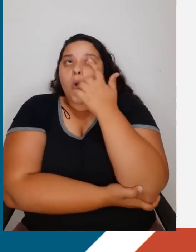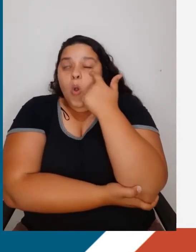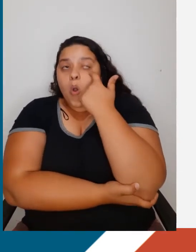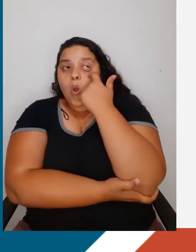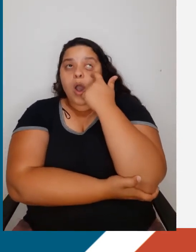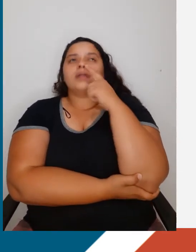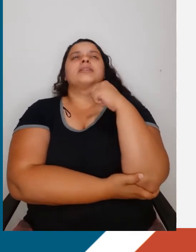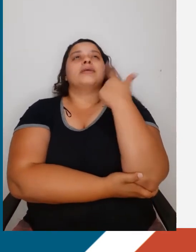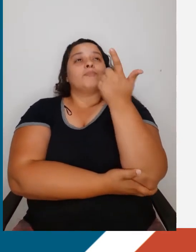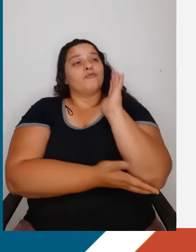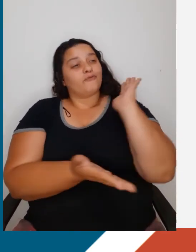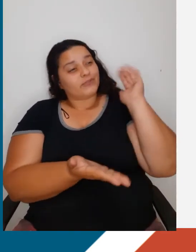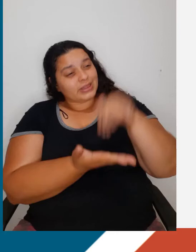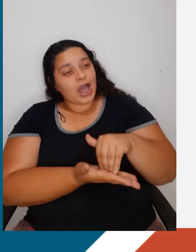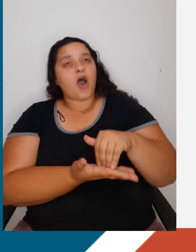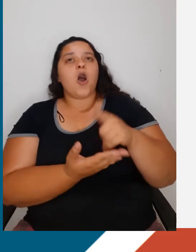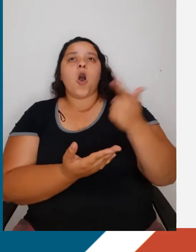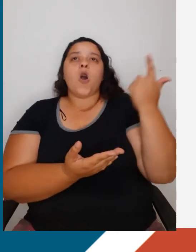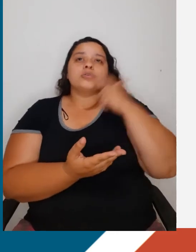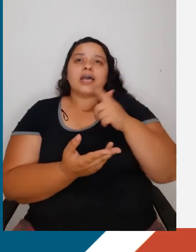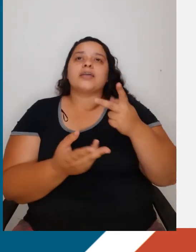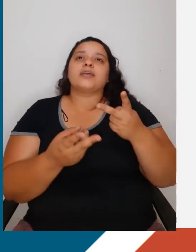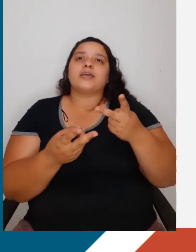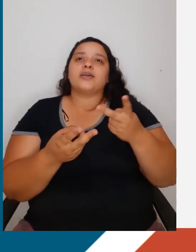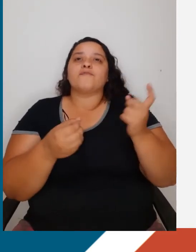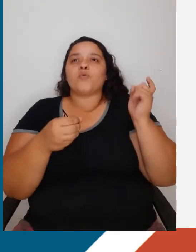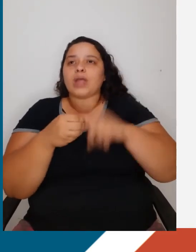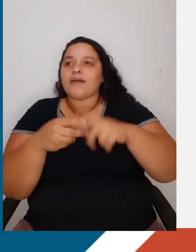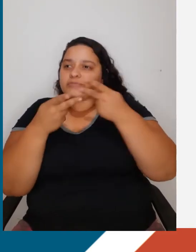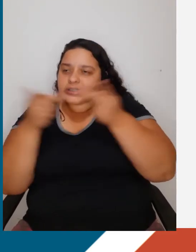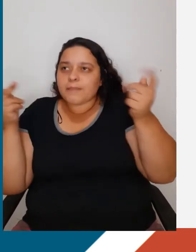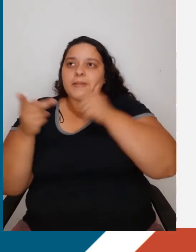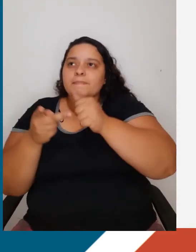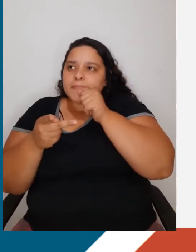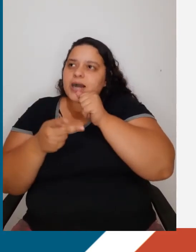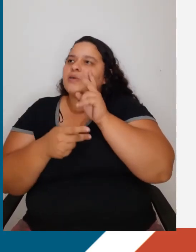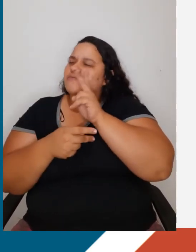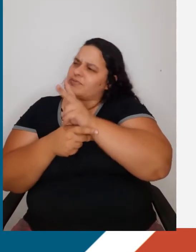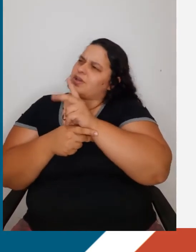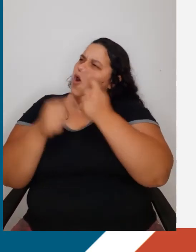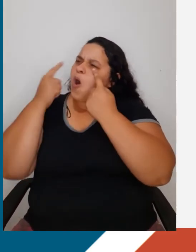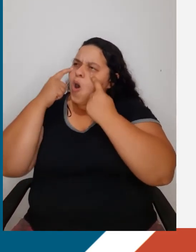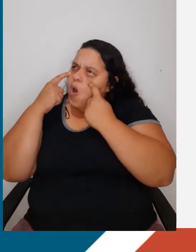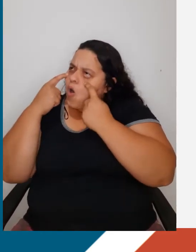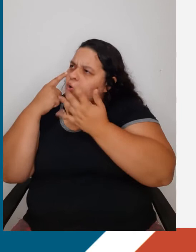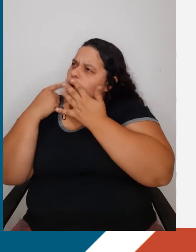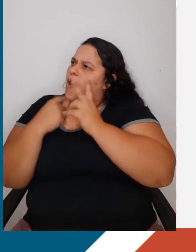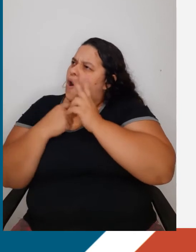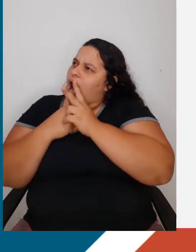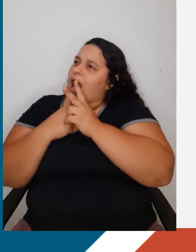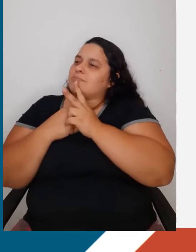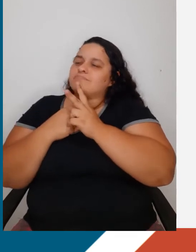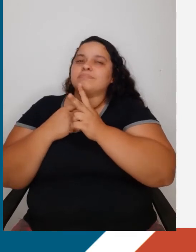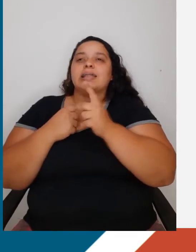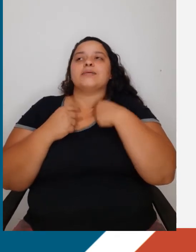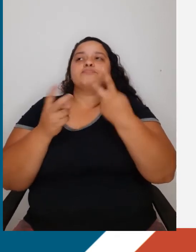a personagem volta para visitar sua mãe e observa que são olhos d'água, o que ela depois reconhece em si mesma ao